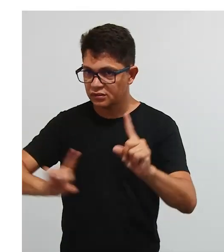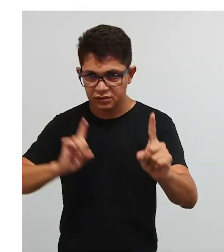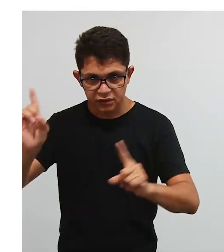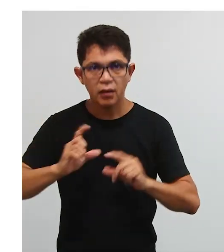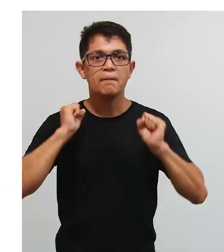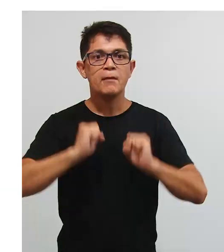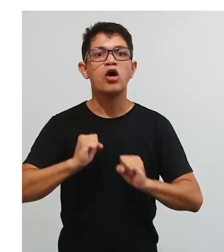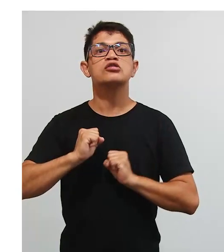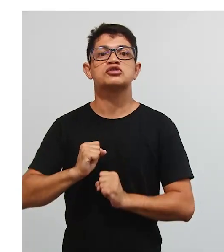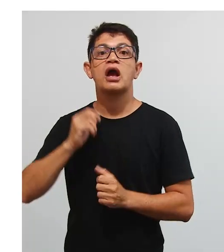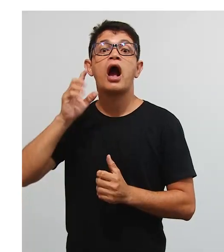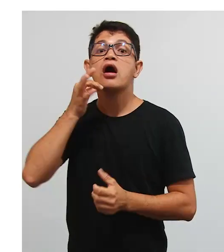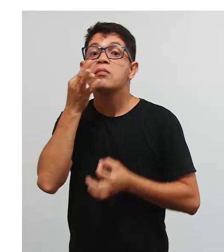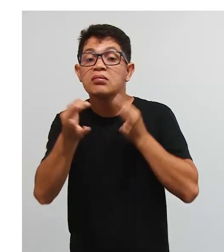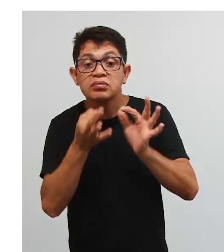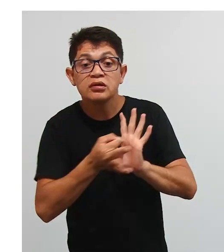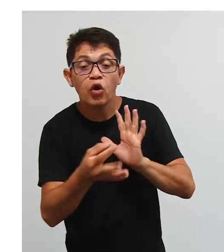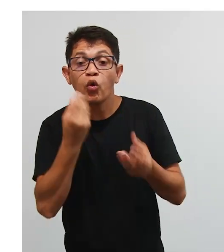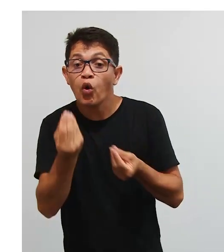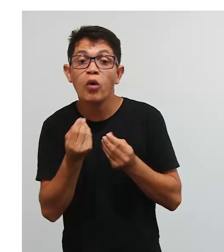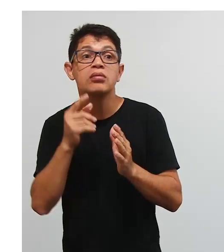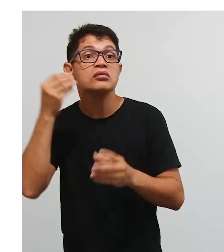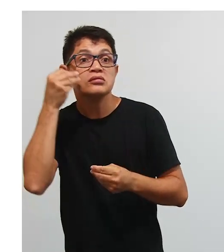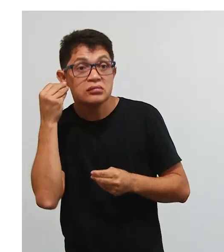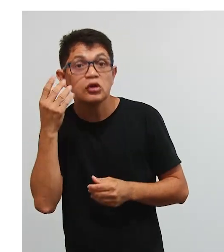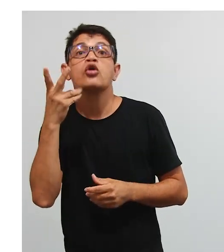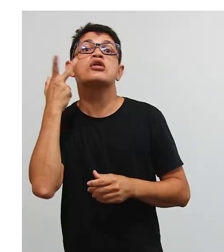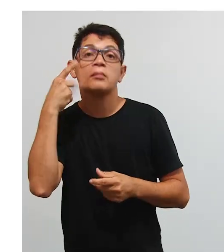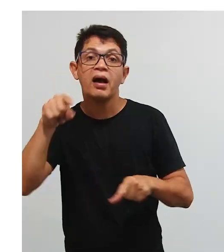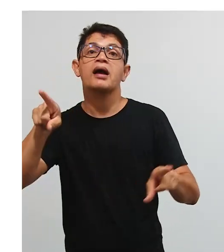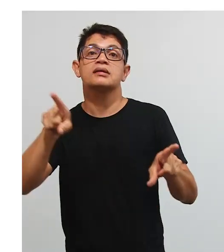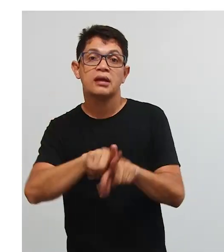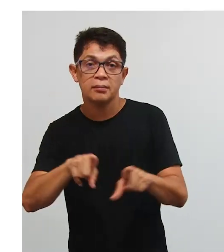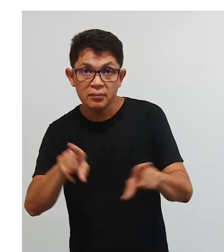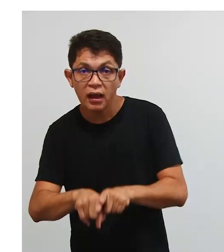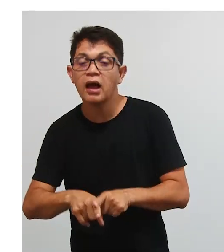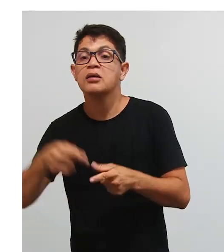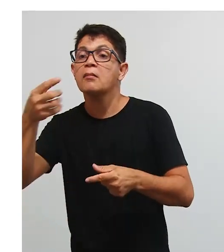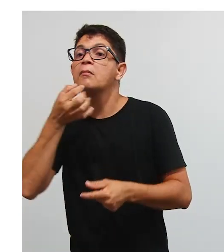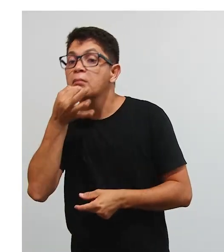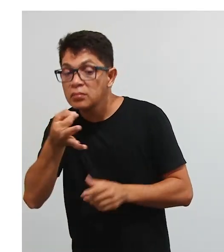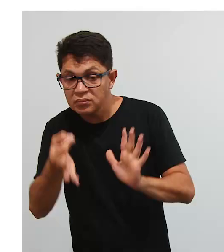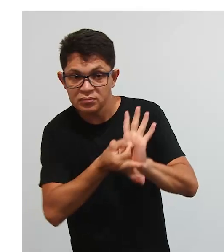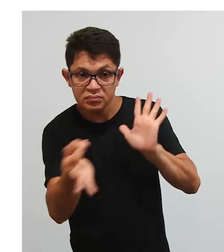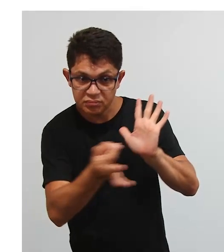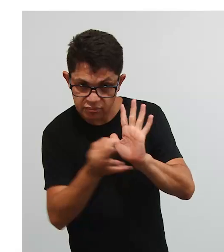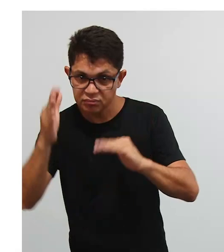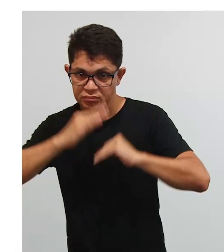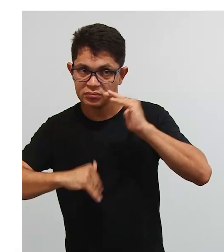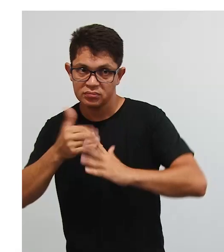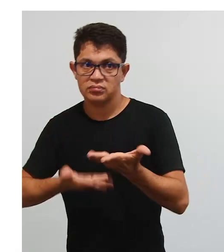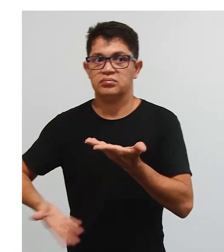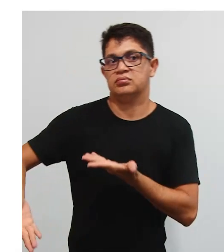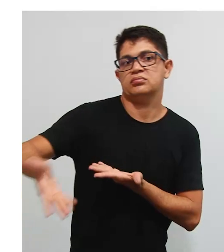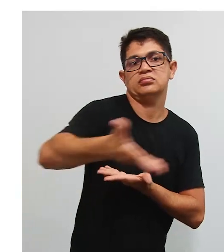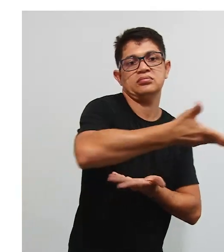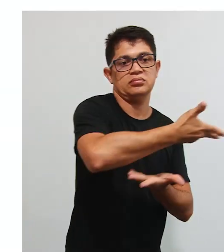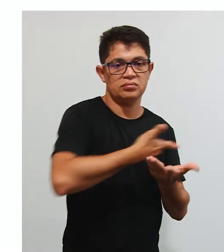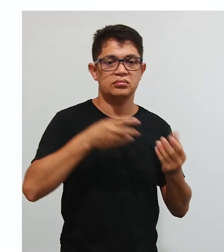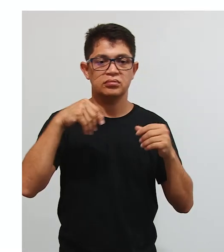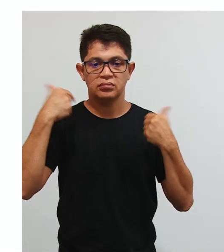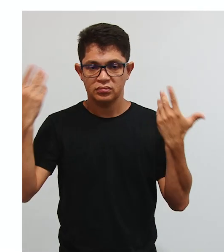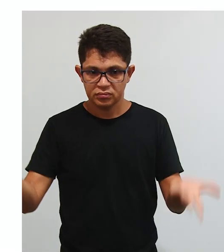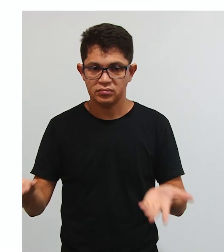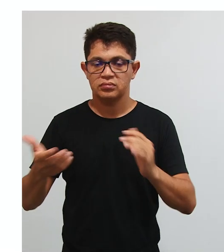professores EBTT, como eles chamam, e também os TAEs, porque cada um vai atuar em frentes diferentes,